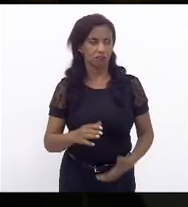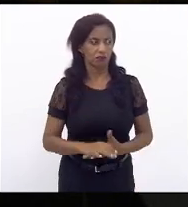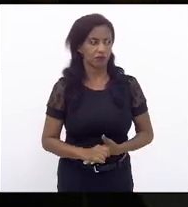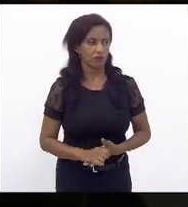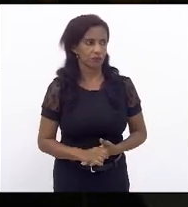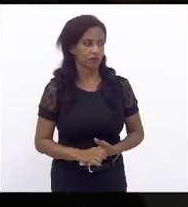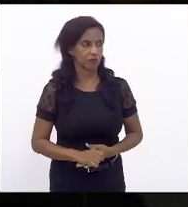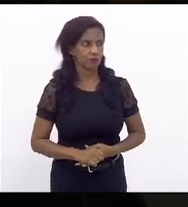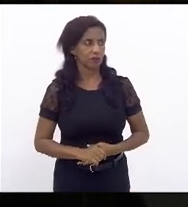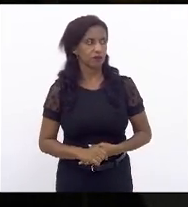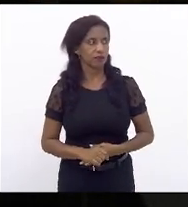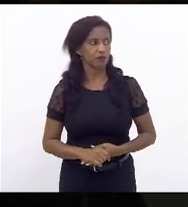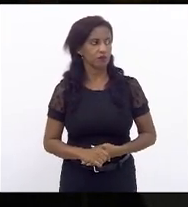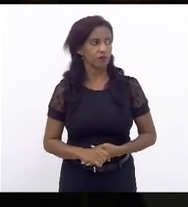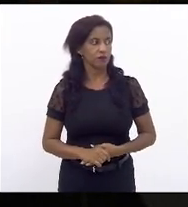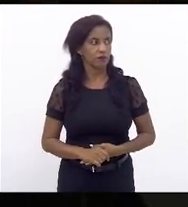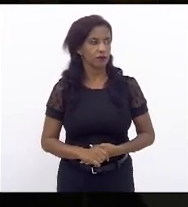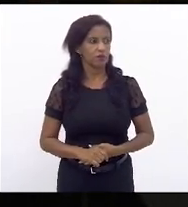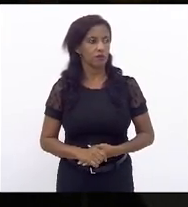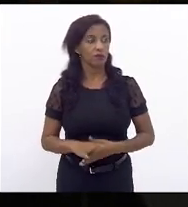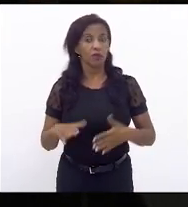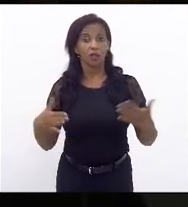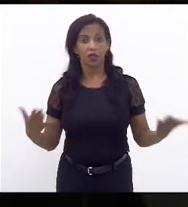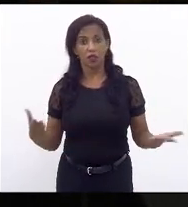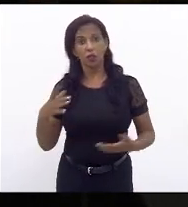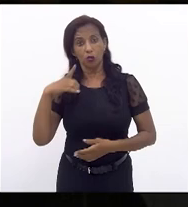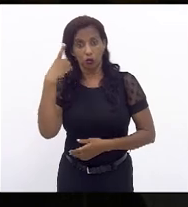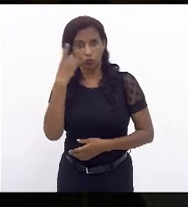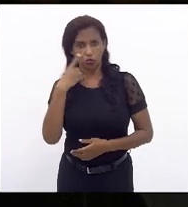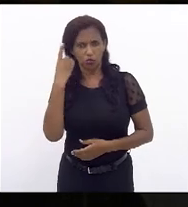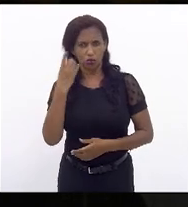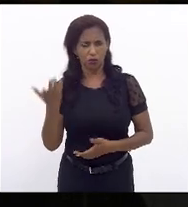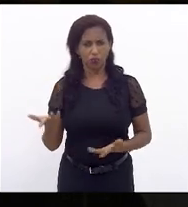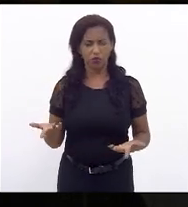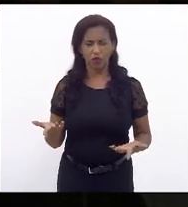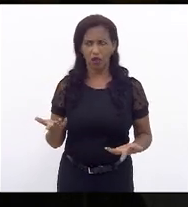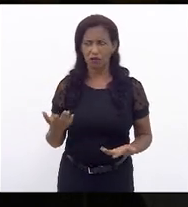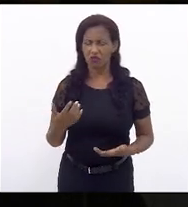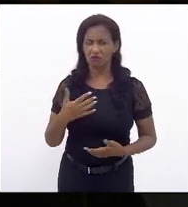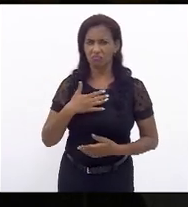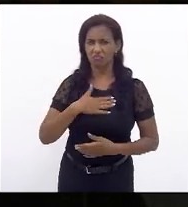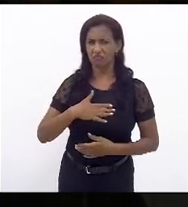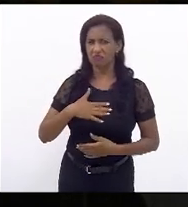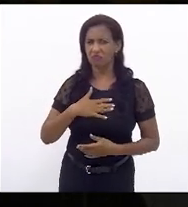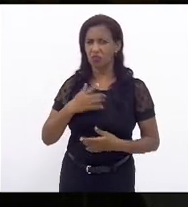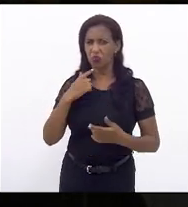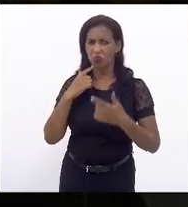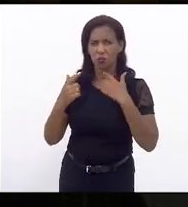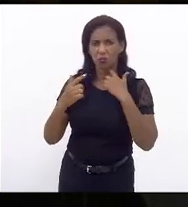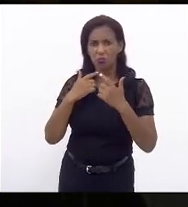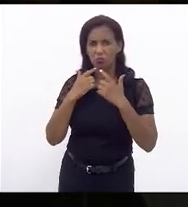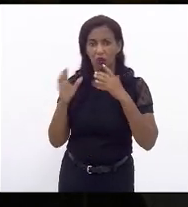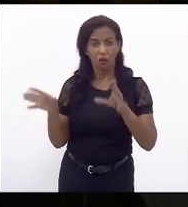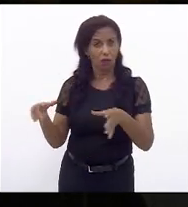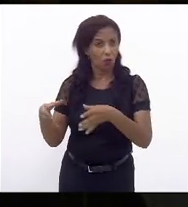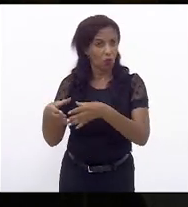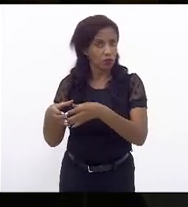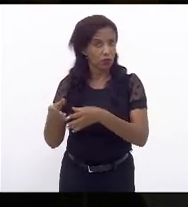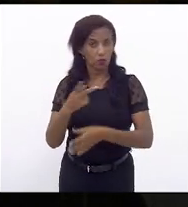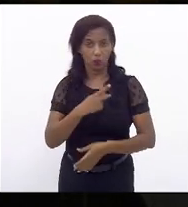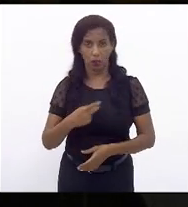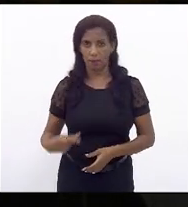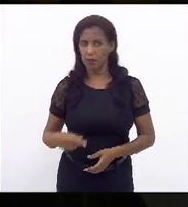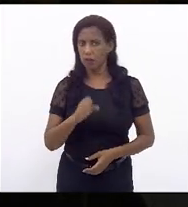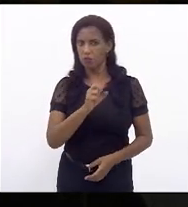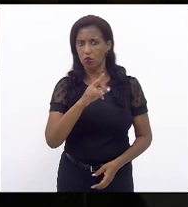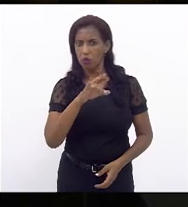Bom, e os deputados não ficaram muito satisfeitos, da comissão. Não era presidido pelo